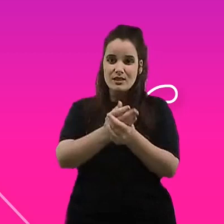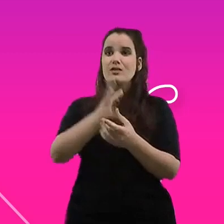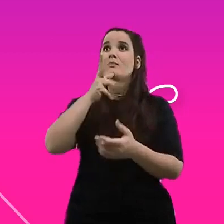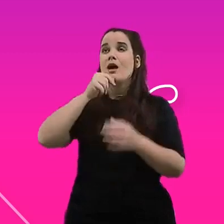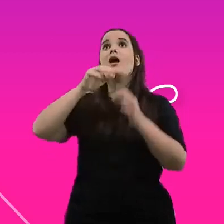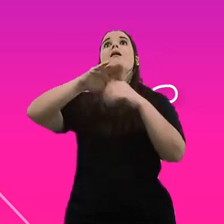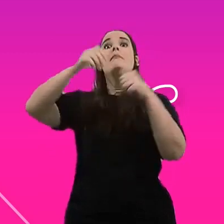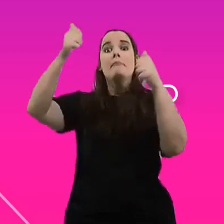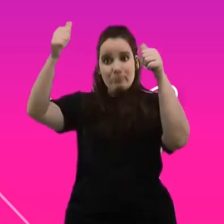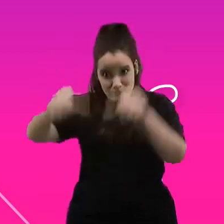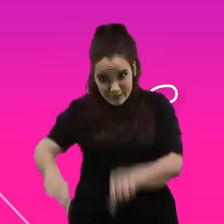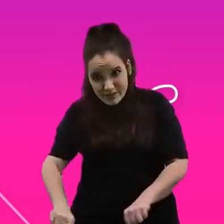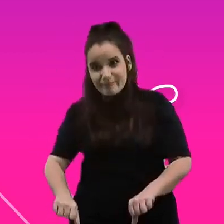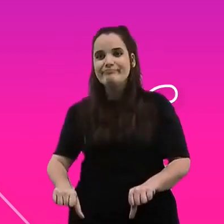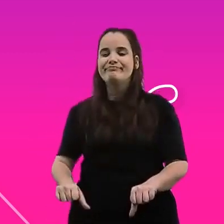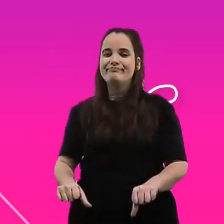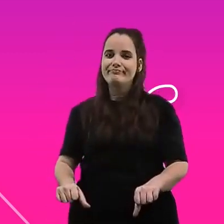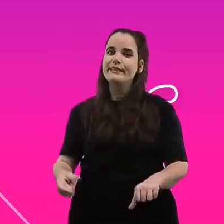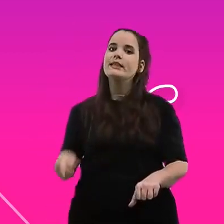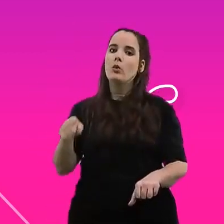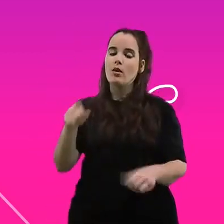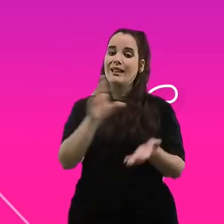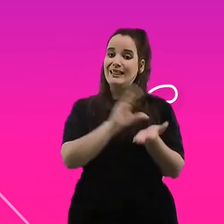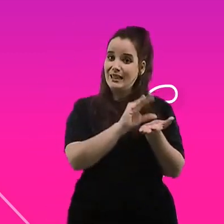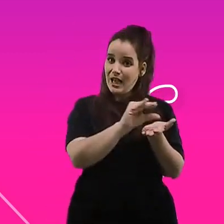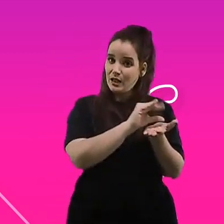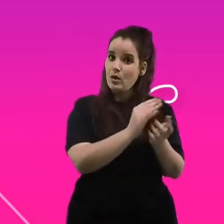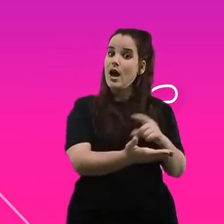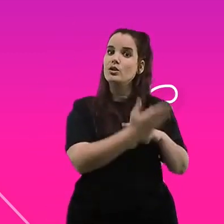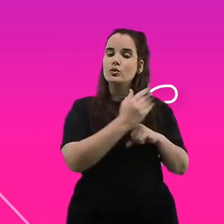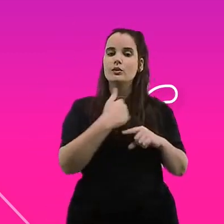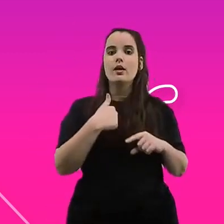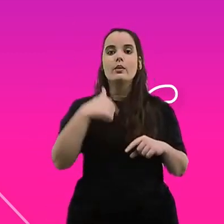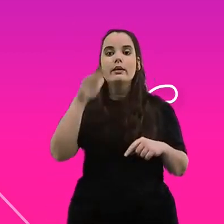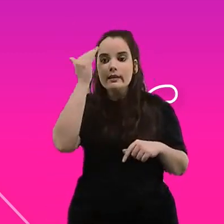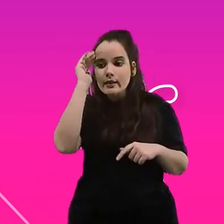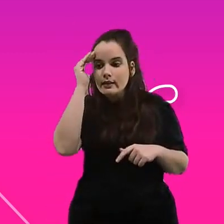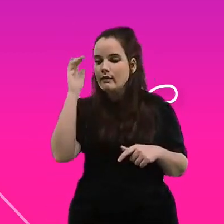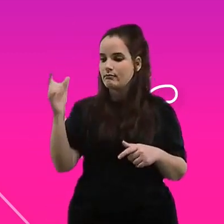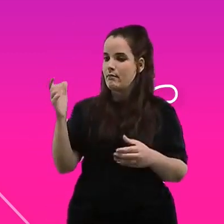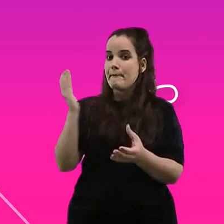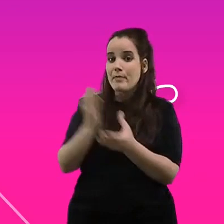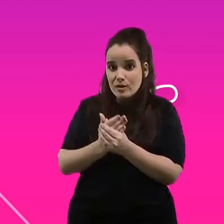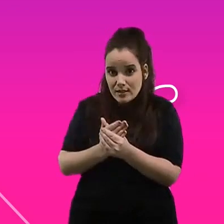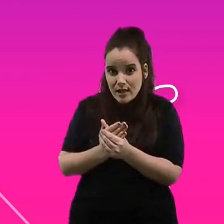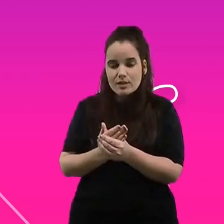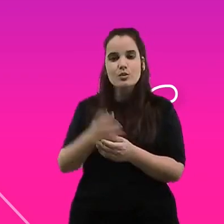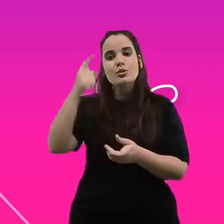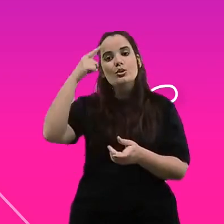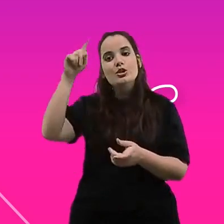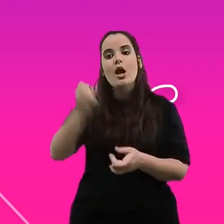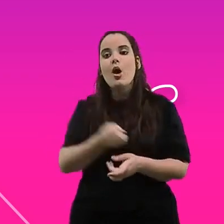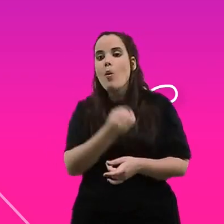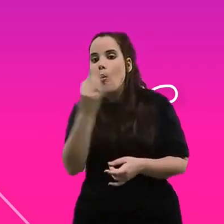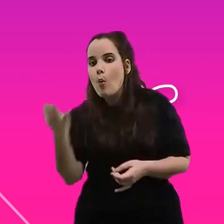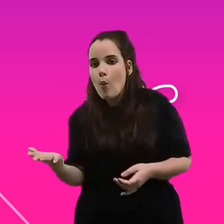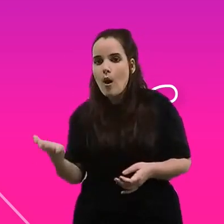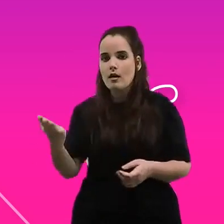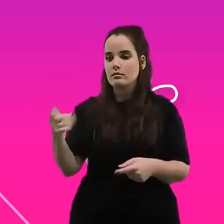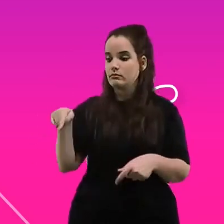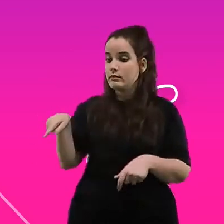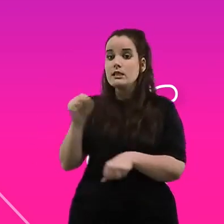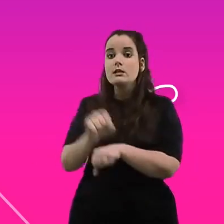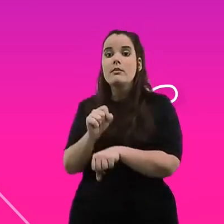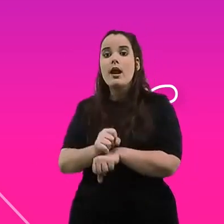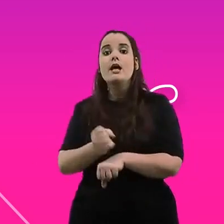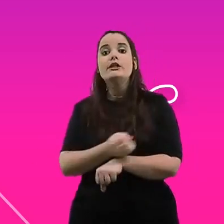controle, de visualizar onde é que estão esses processos, onde é que estão essas crianças, com processo esperando por uma família, é que